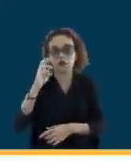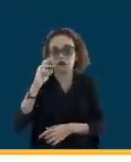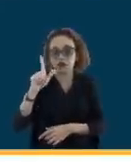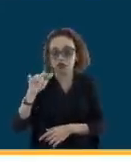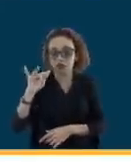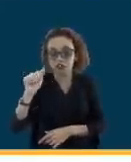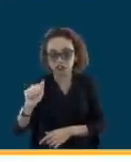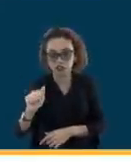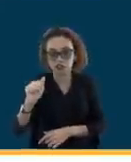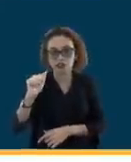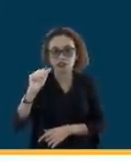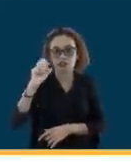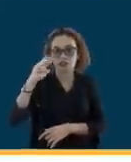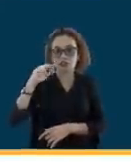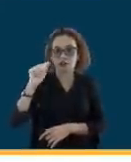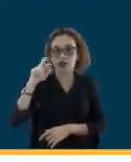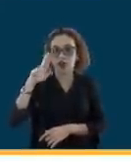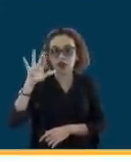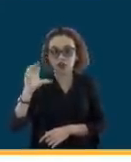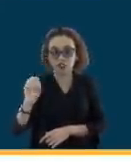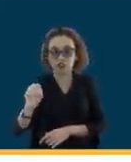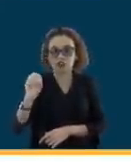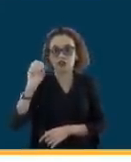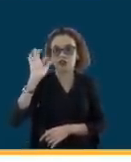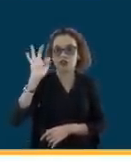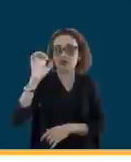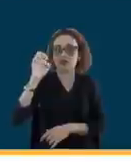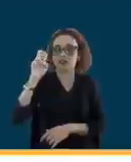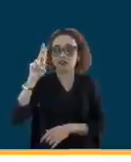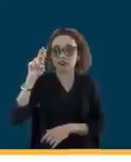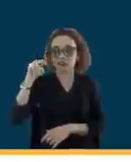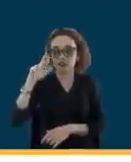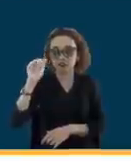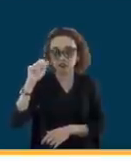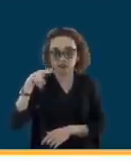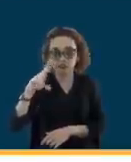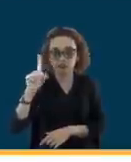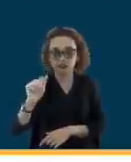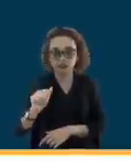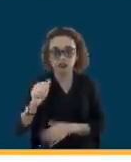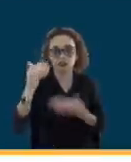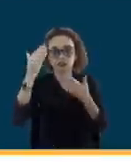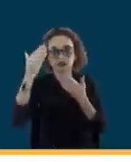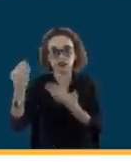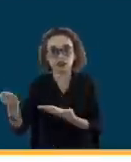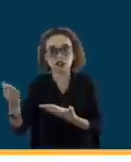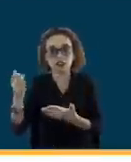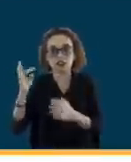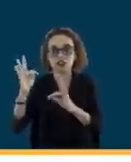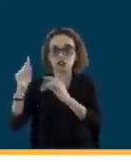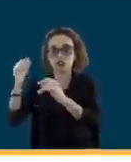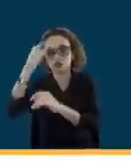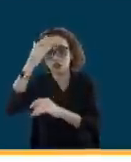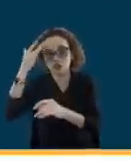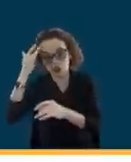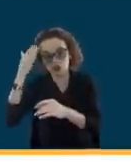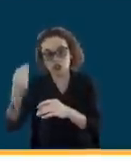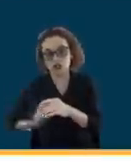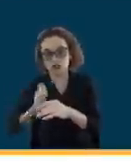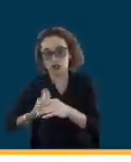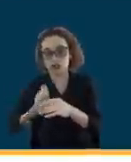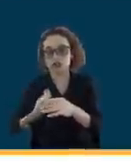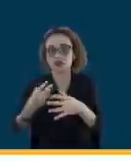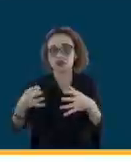Marcelo Ferreira. Quero saudar a Fernanda Guedes, a Gabriela Marcico, todo mundo que está atuando, o Murilo Tartaglia, todo mundo que está atuando